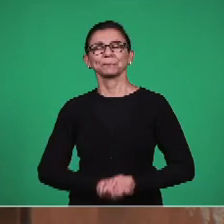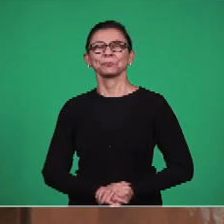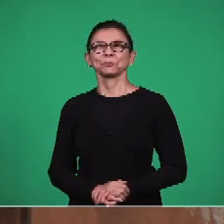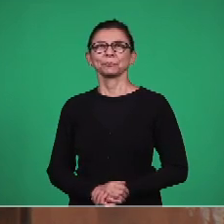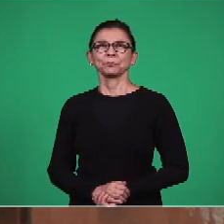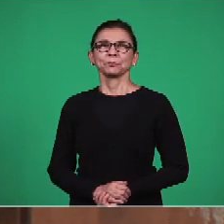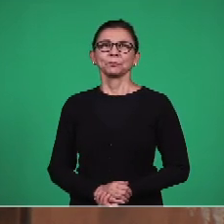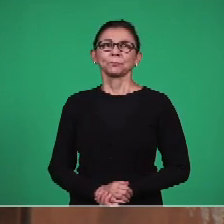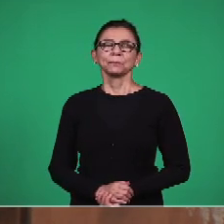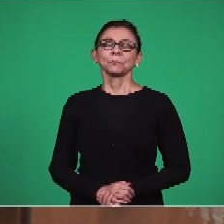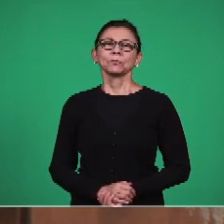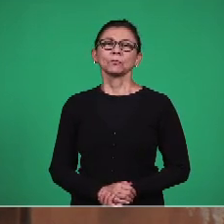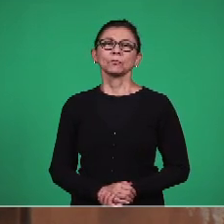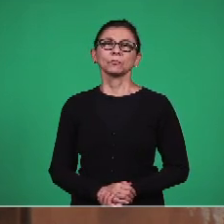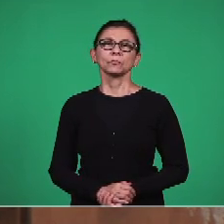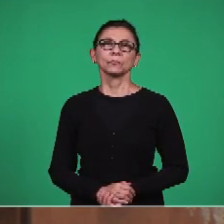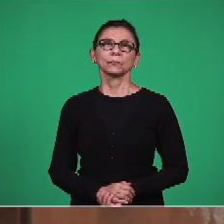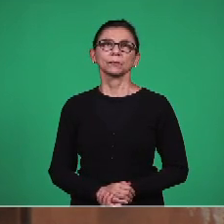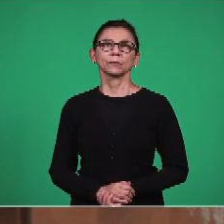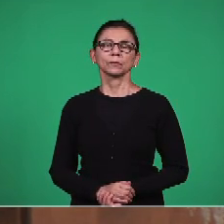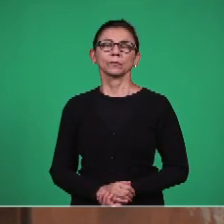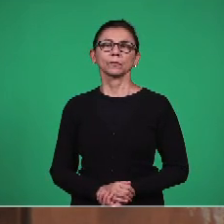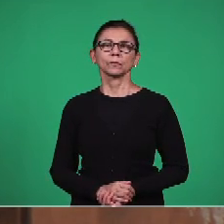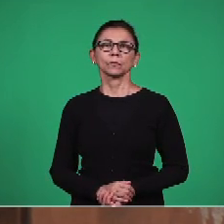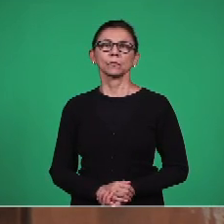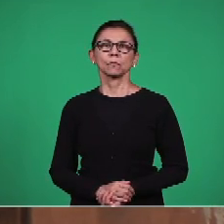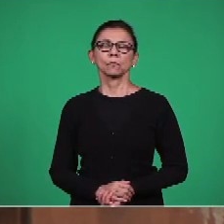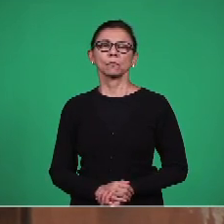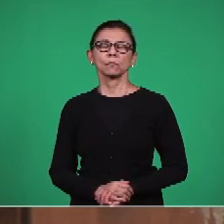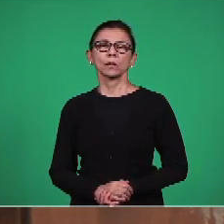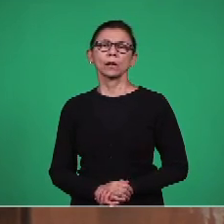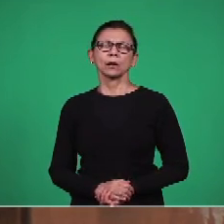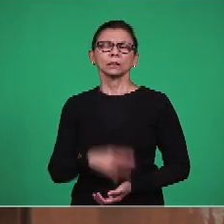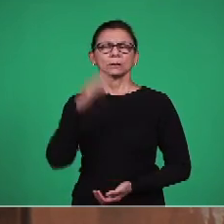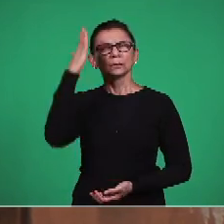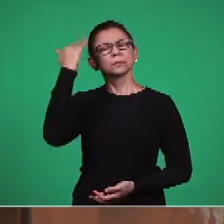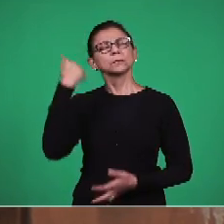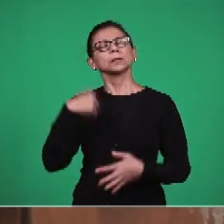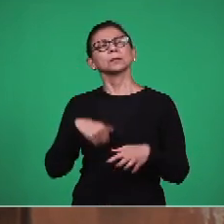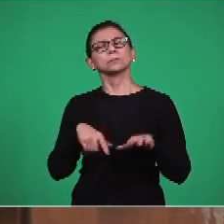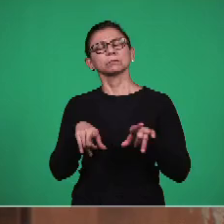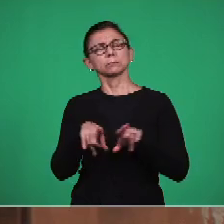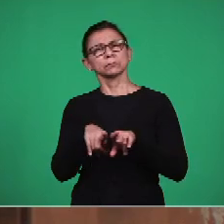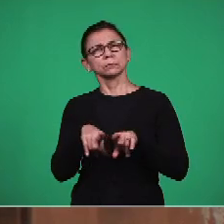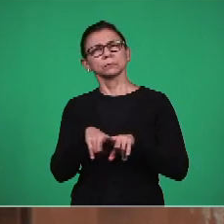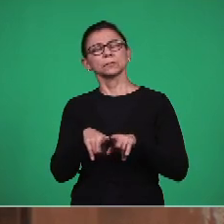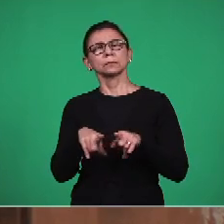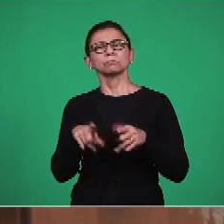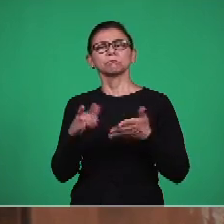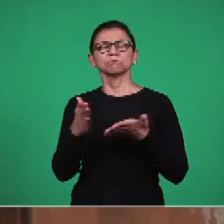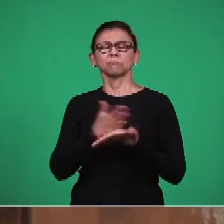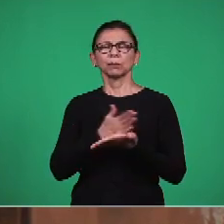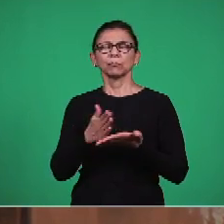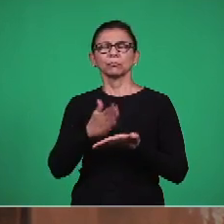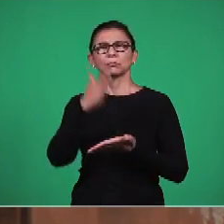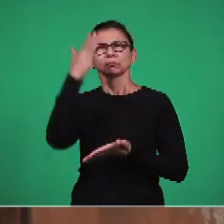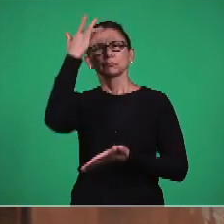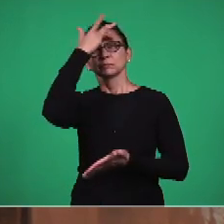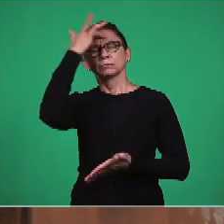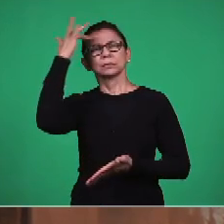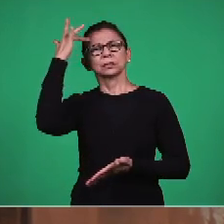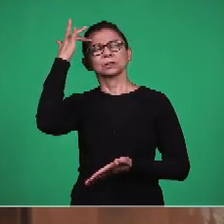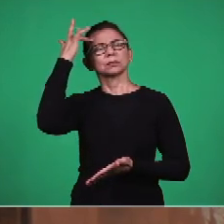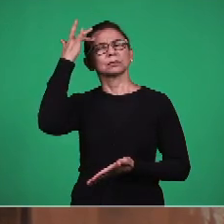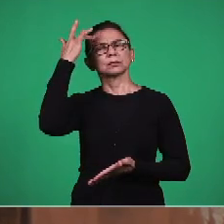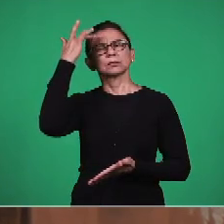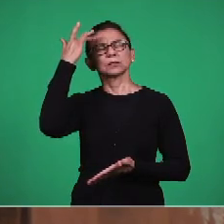que alguns dos nossos que não entendem o